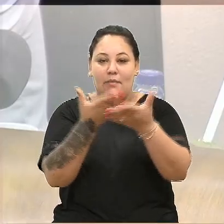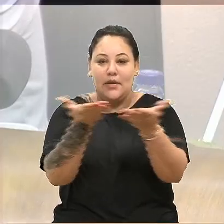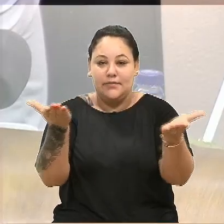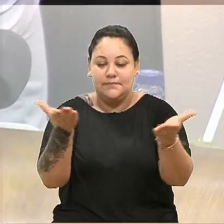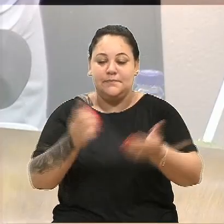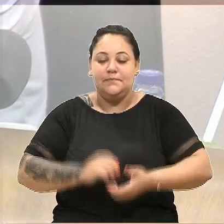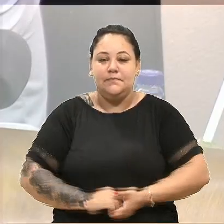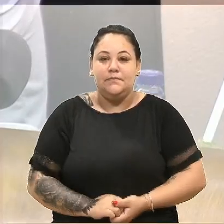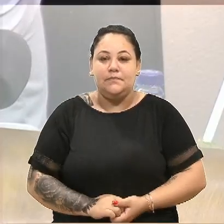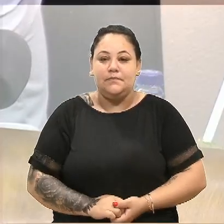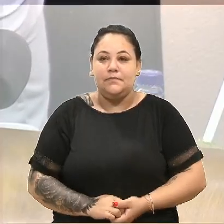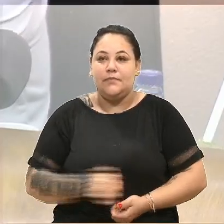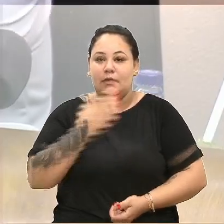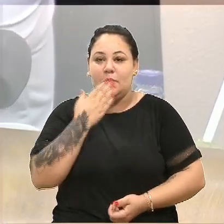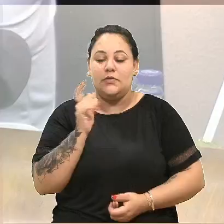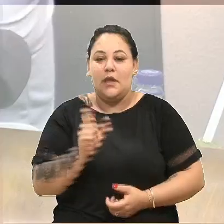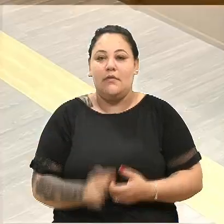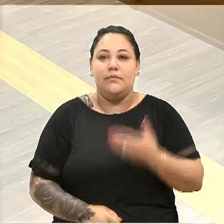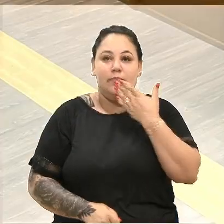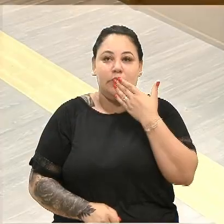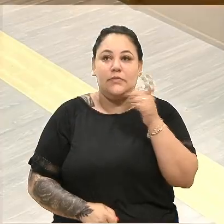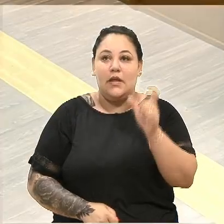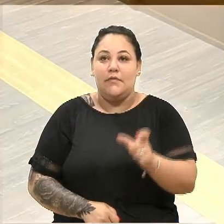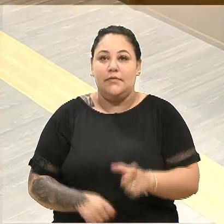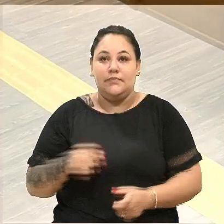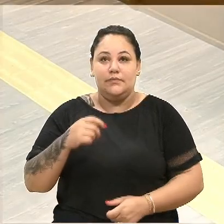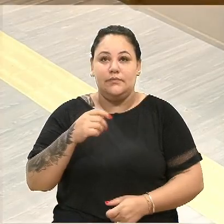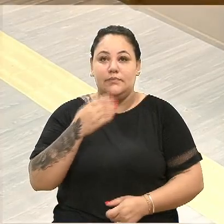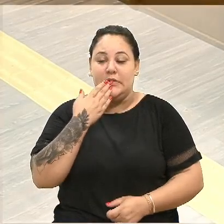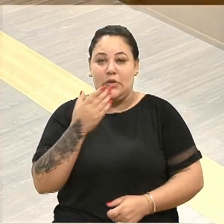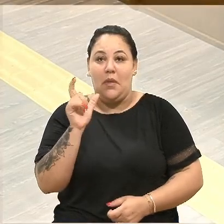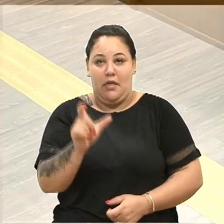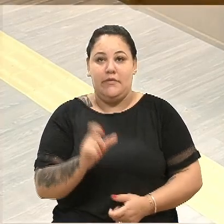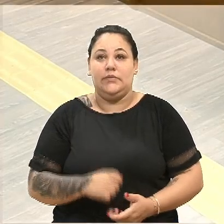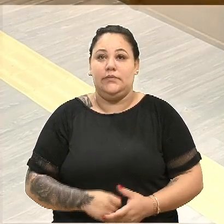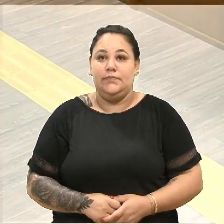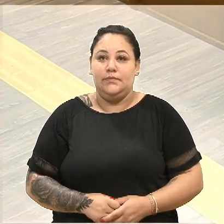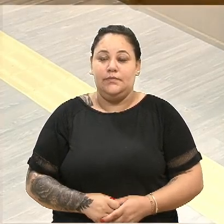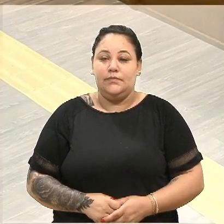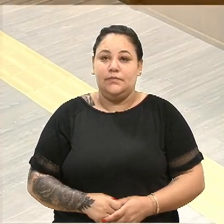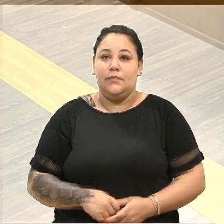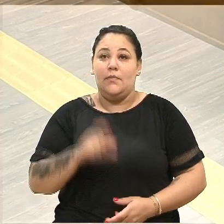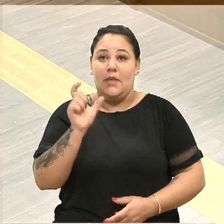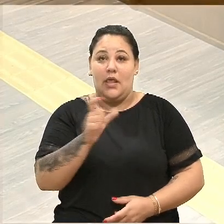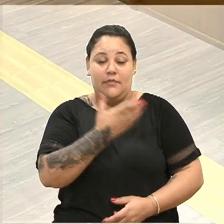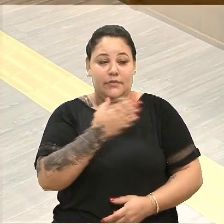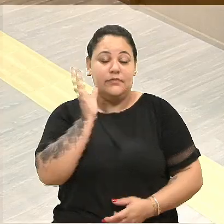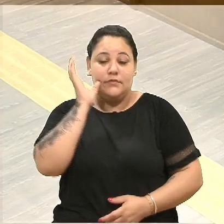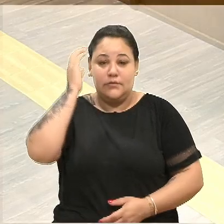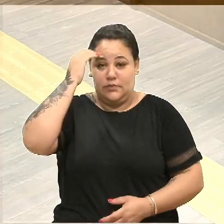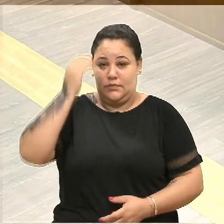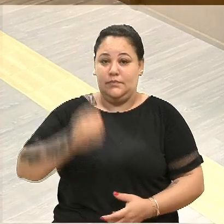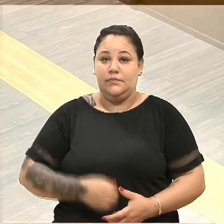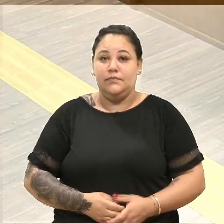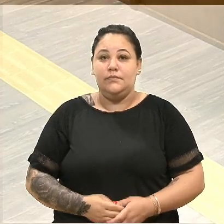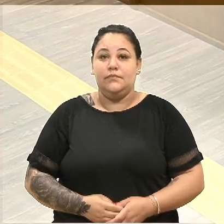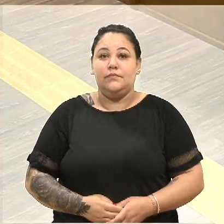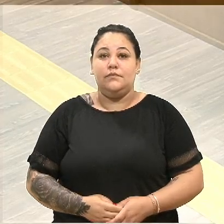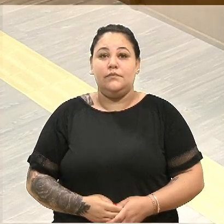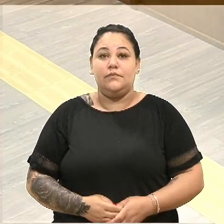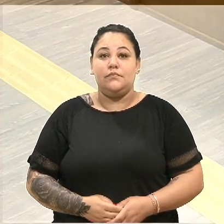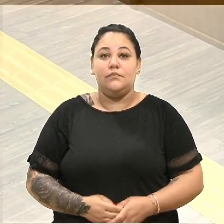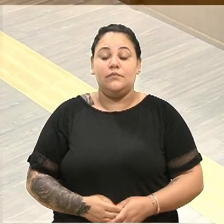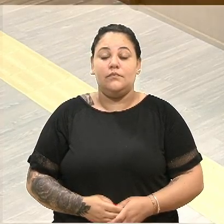das senhoras vereadoras, dos senhores vereadores. Presidente. Peço a palavra, presidente. Com a palavra, vereador Felipe Gremel-Maier. Peço a palavra.